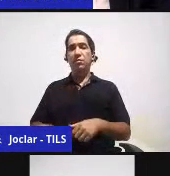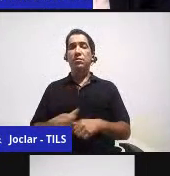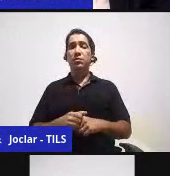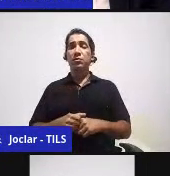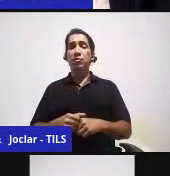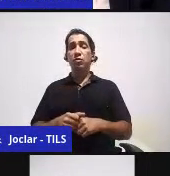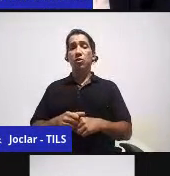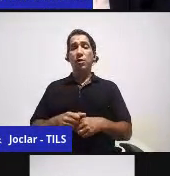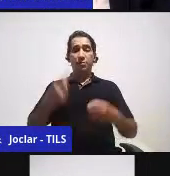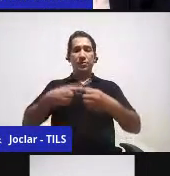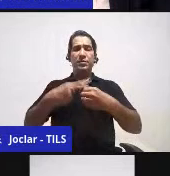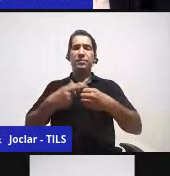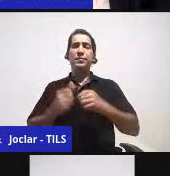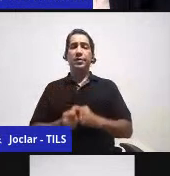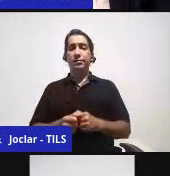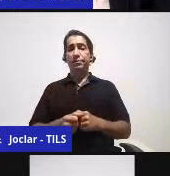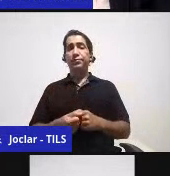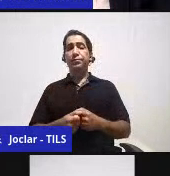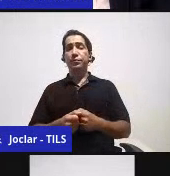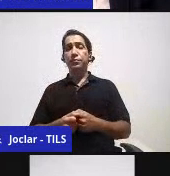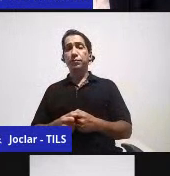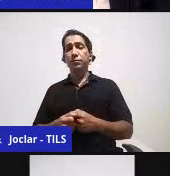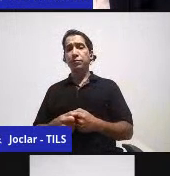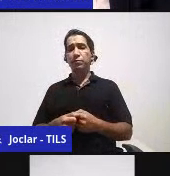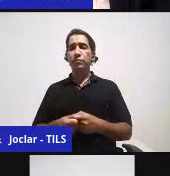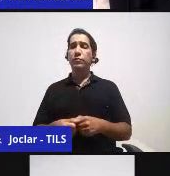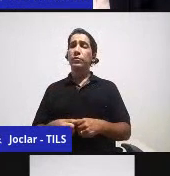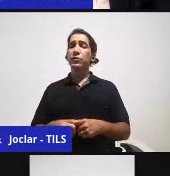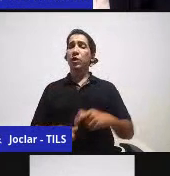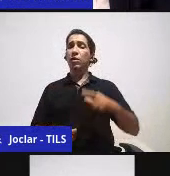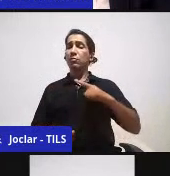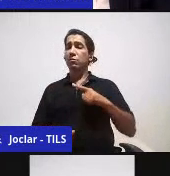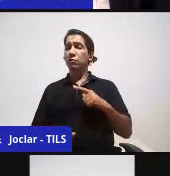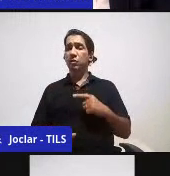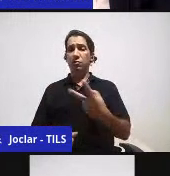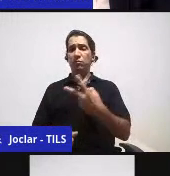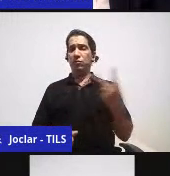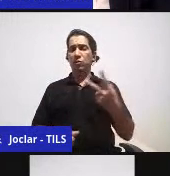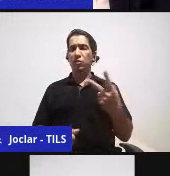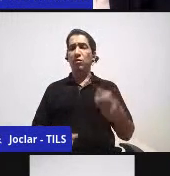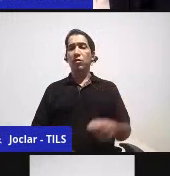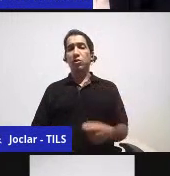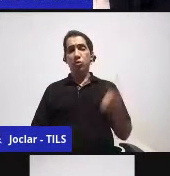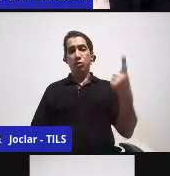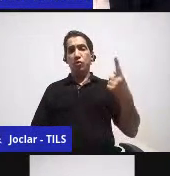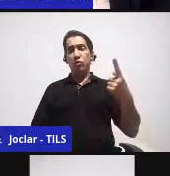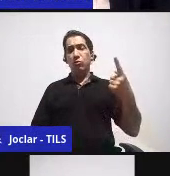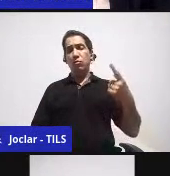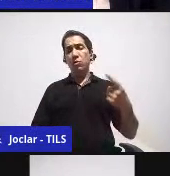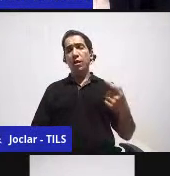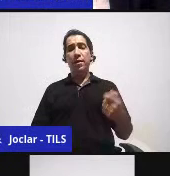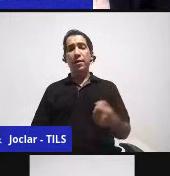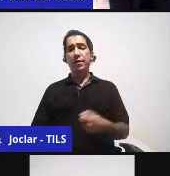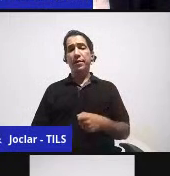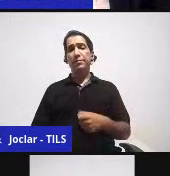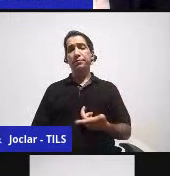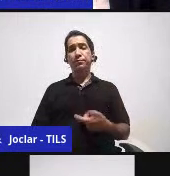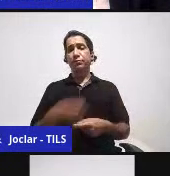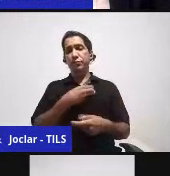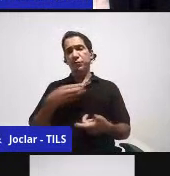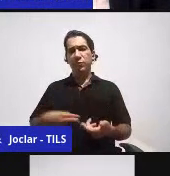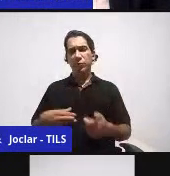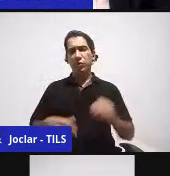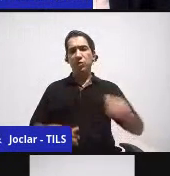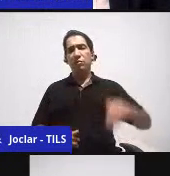Bom, num cenário desse no Brasil, a gente já sabe o que aconteceria. E foi uma surpresa enorme quando eu vi na televisão,